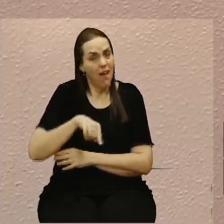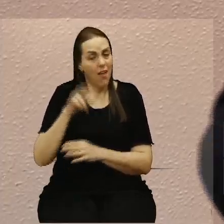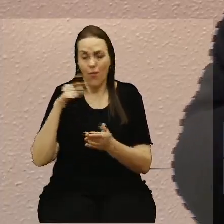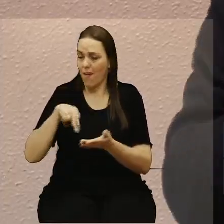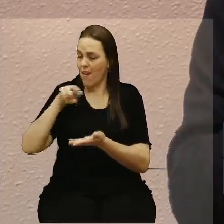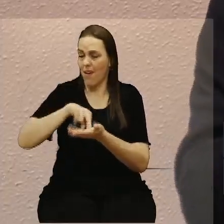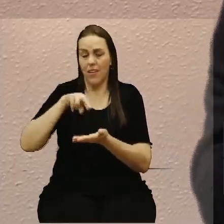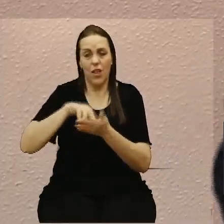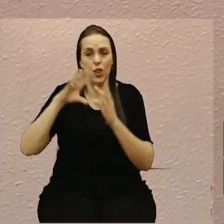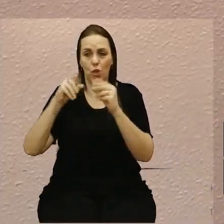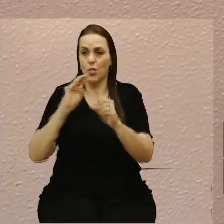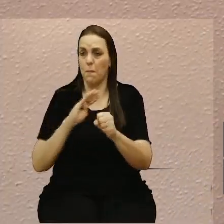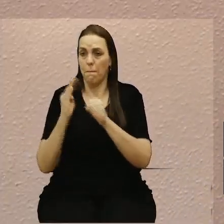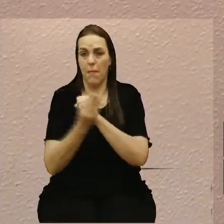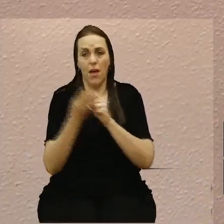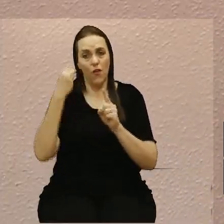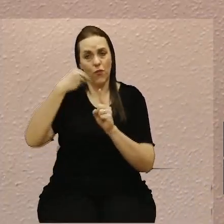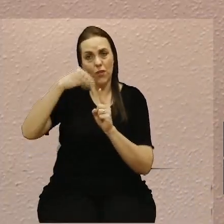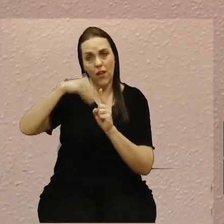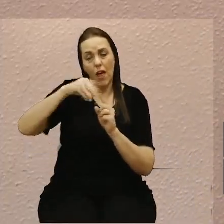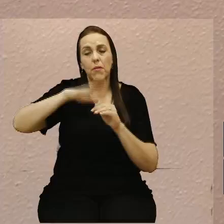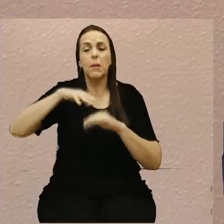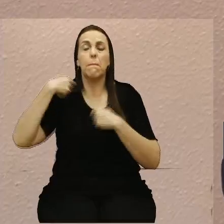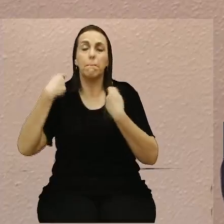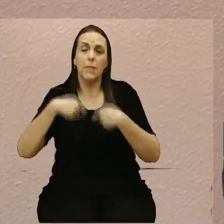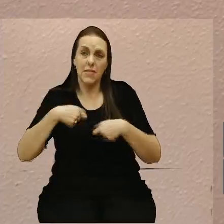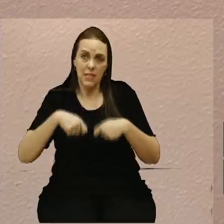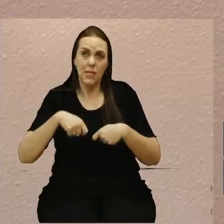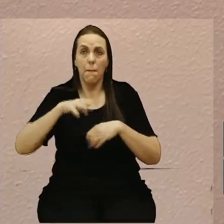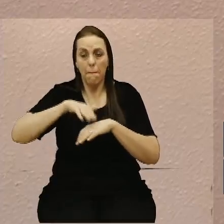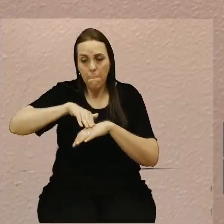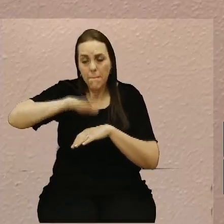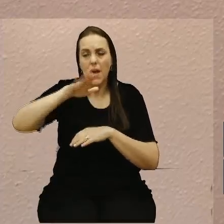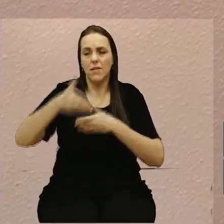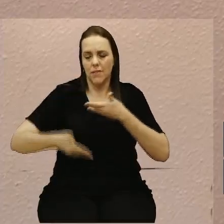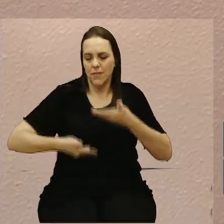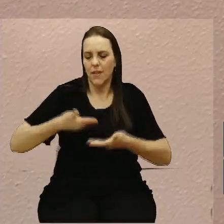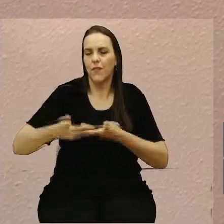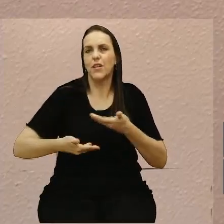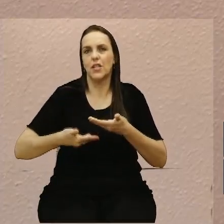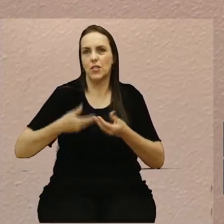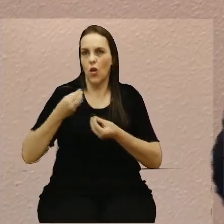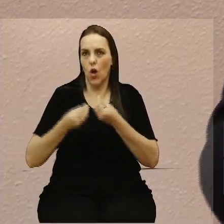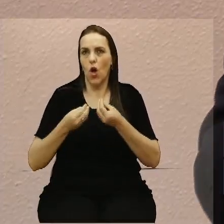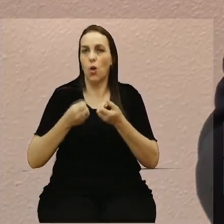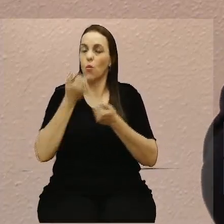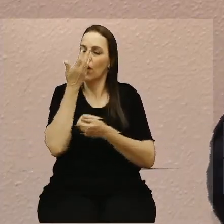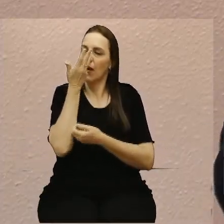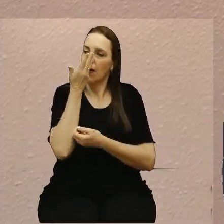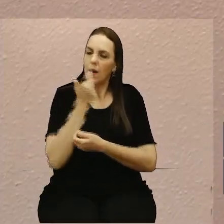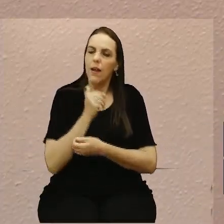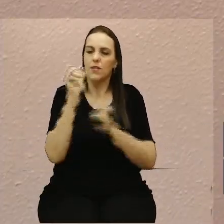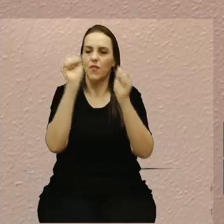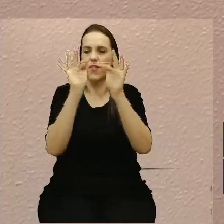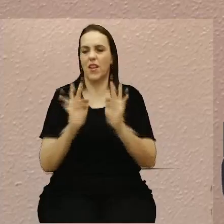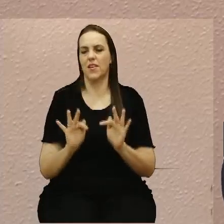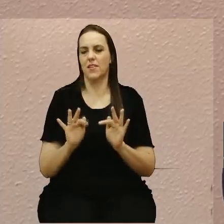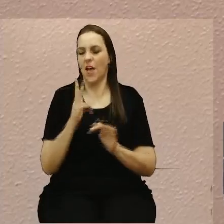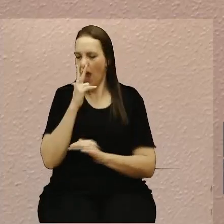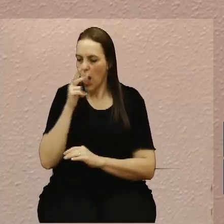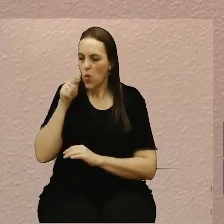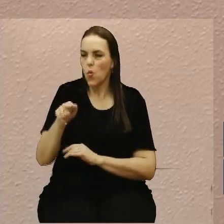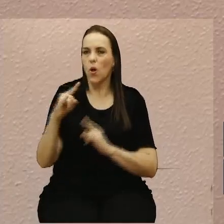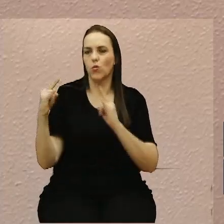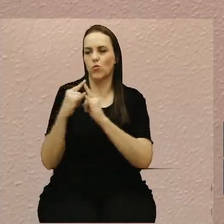realidade de todos os bairros mais vulneráveis. Nós precisamos de mais serviços como Criança Feliz, que é uma instituição que eu